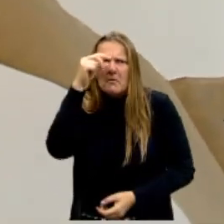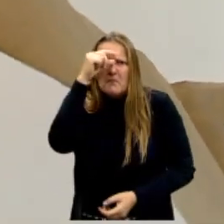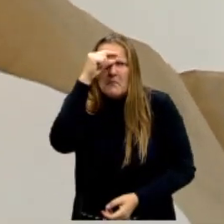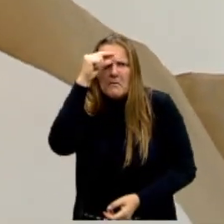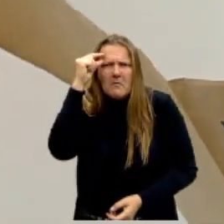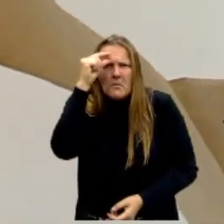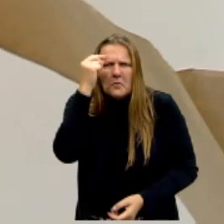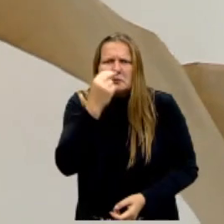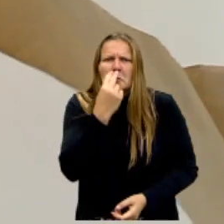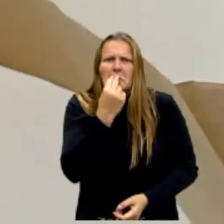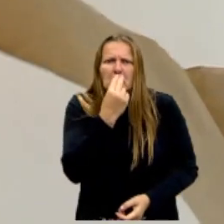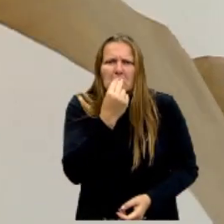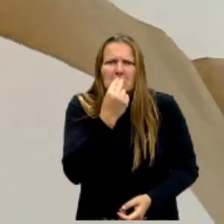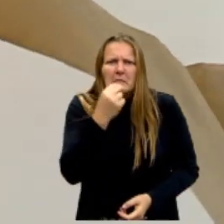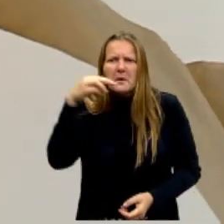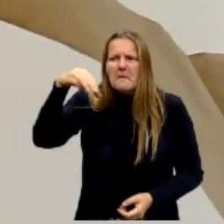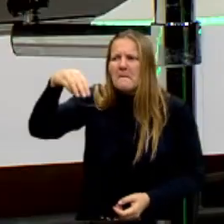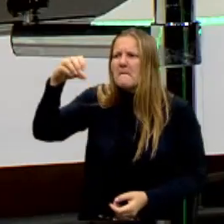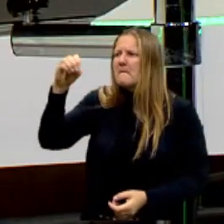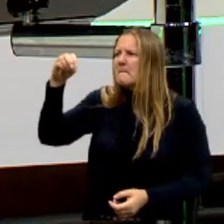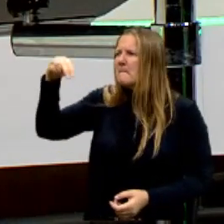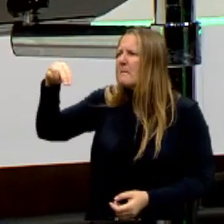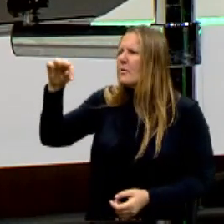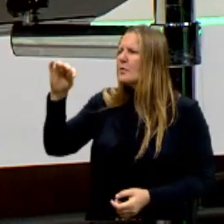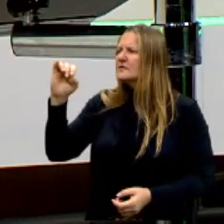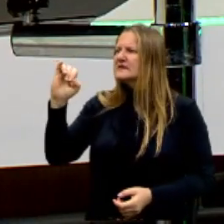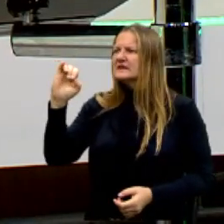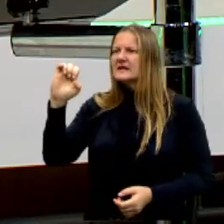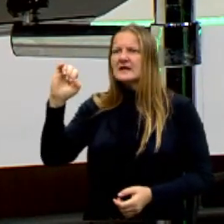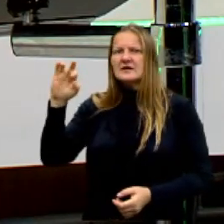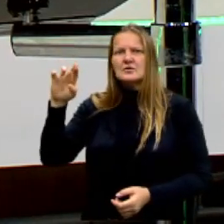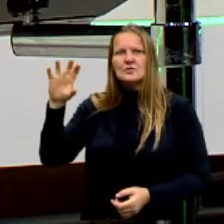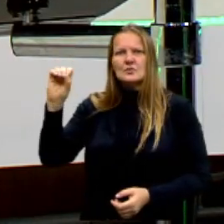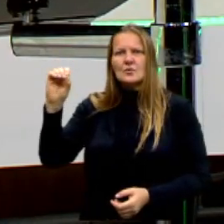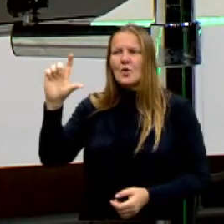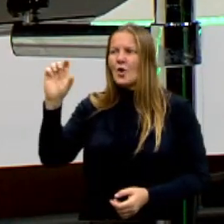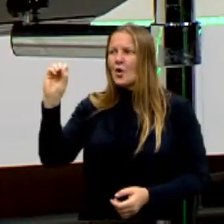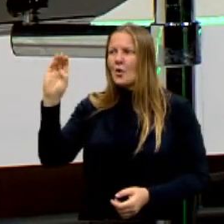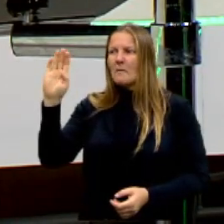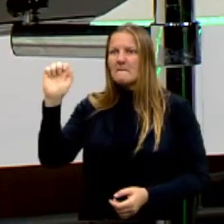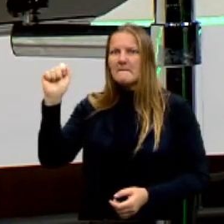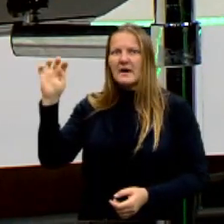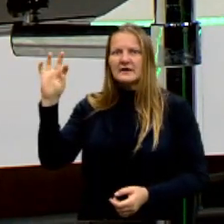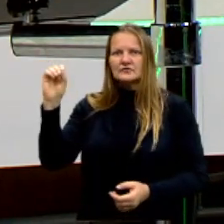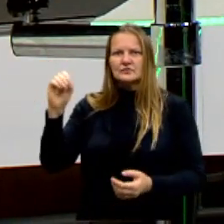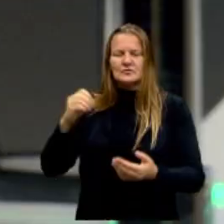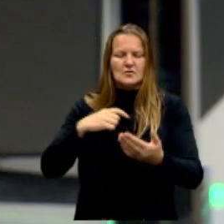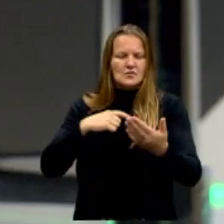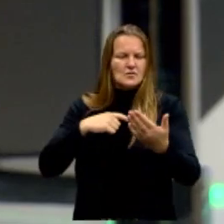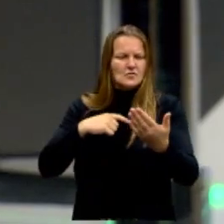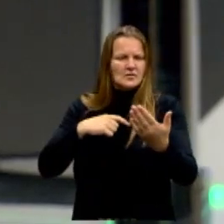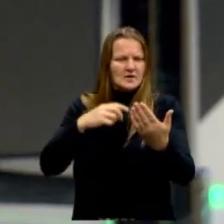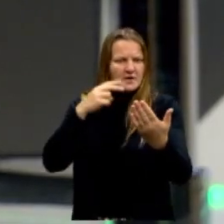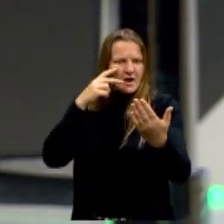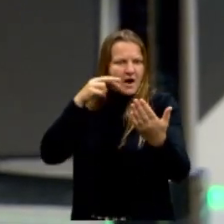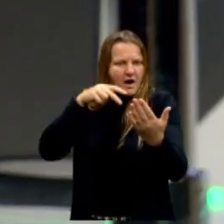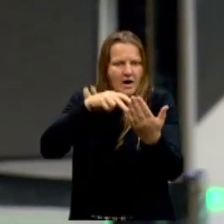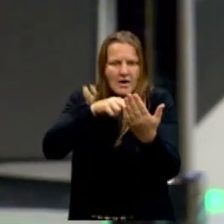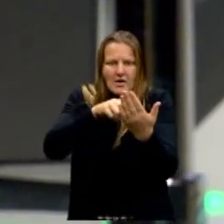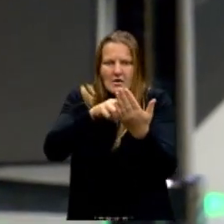eu não entendia e quem trilha por esta senda você tem gênio